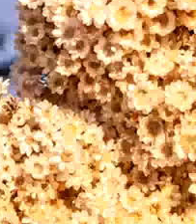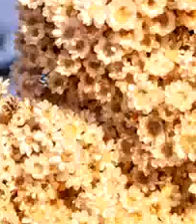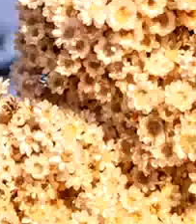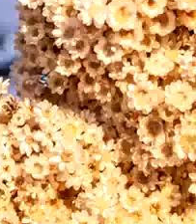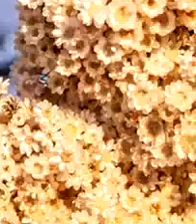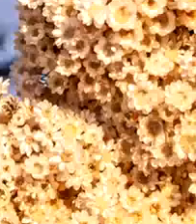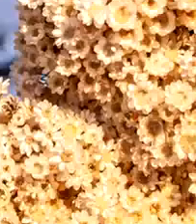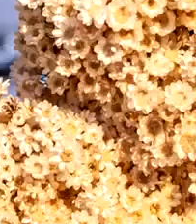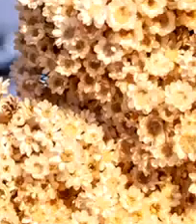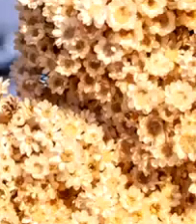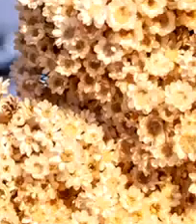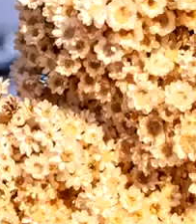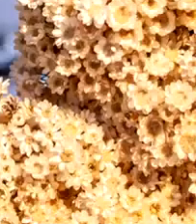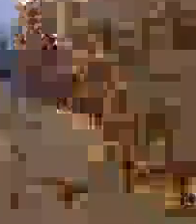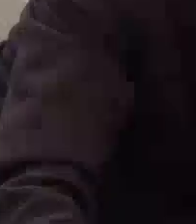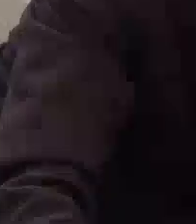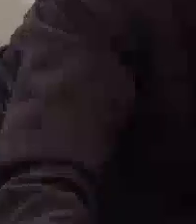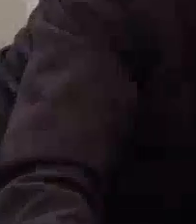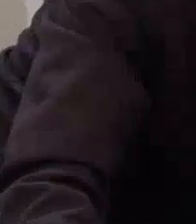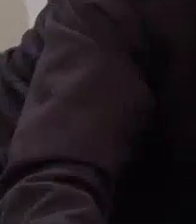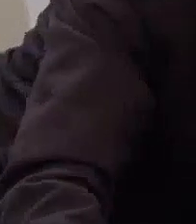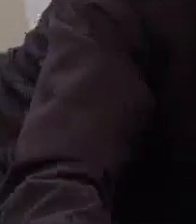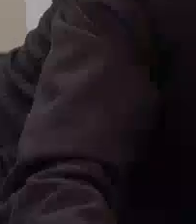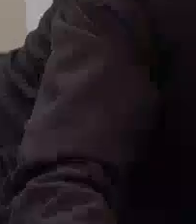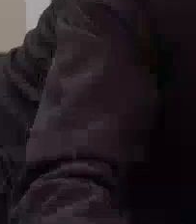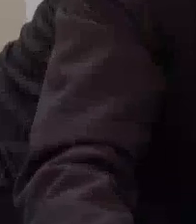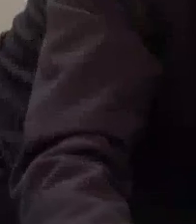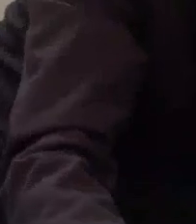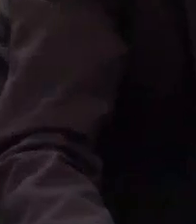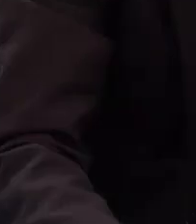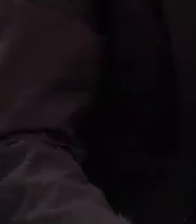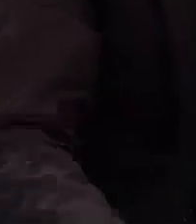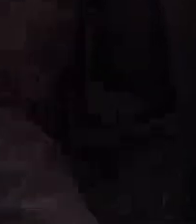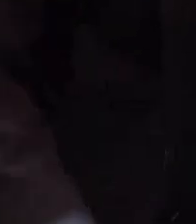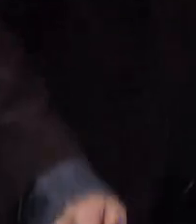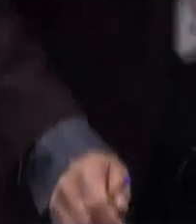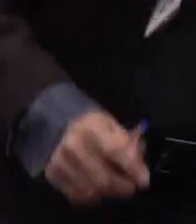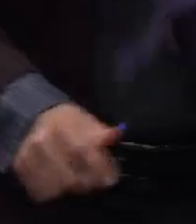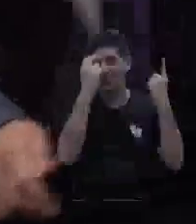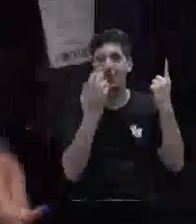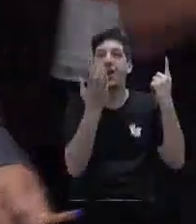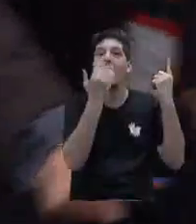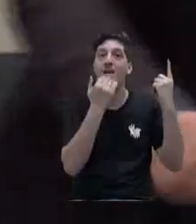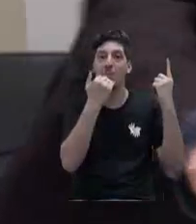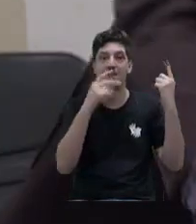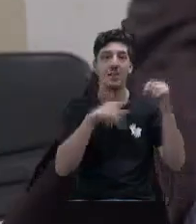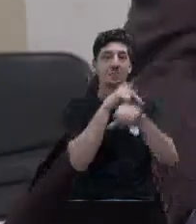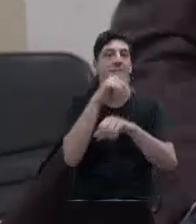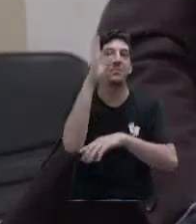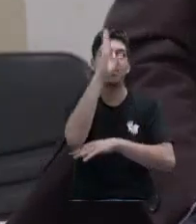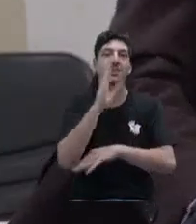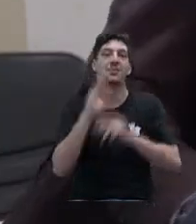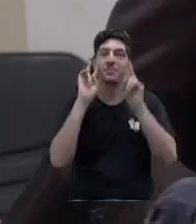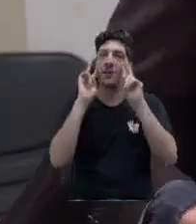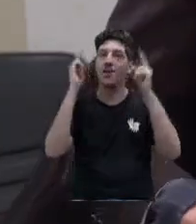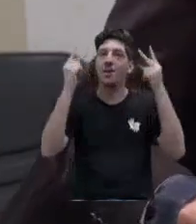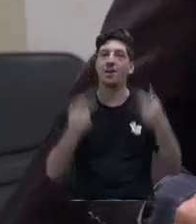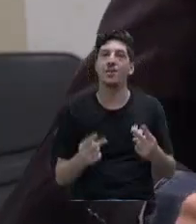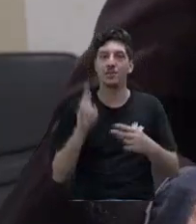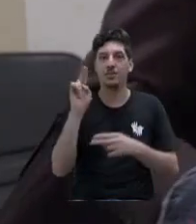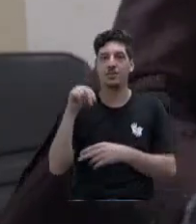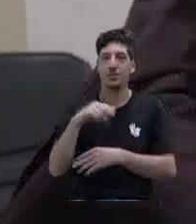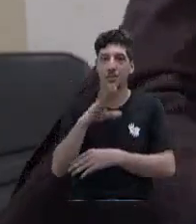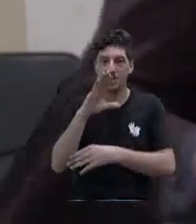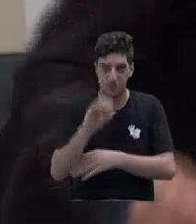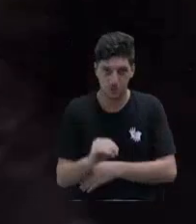aos outros 4 bens materiais, lembrando que vai ser o primeiro da cultura alimentar do Brasil a ser reconhecido pela